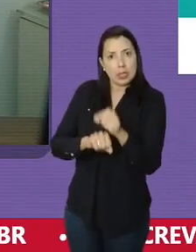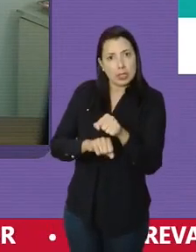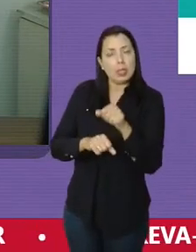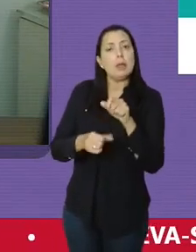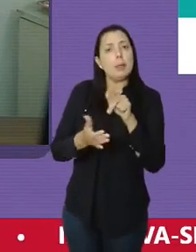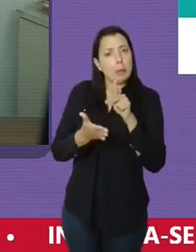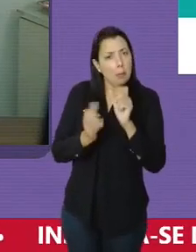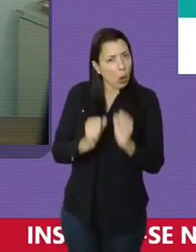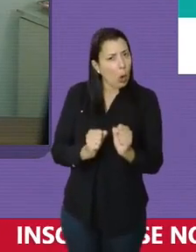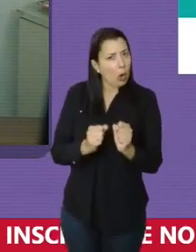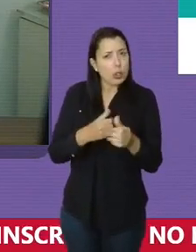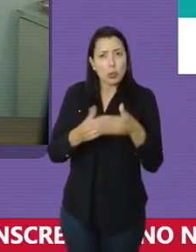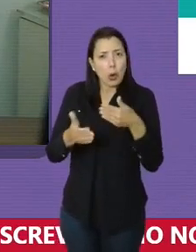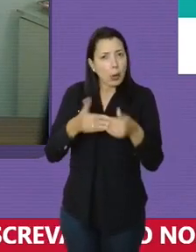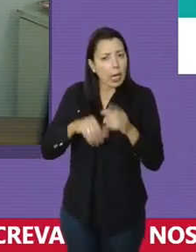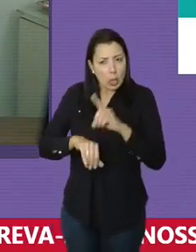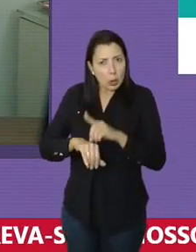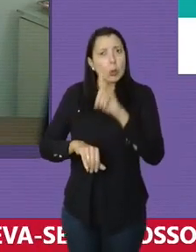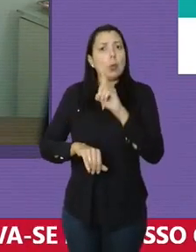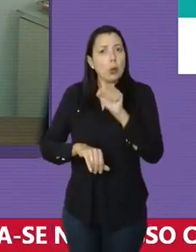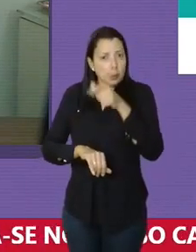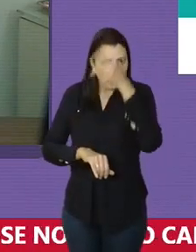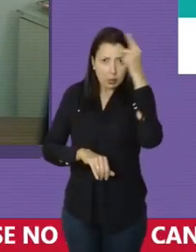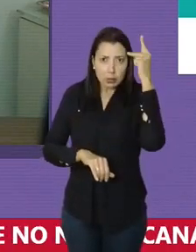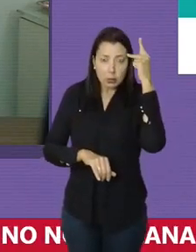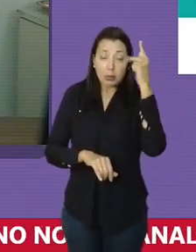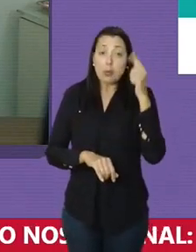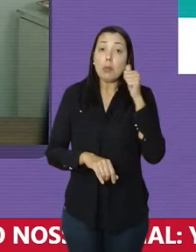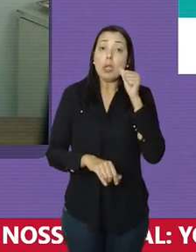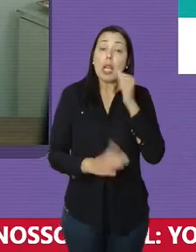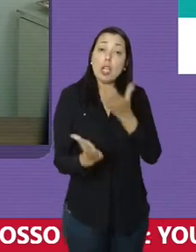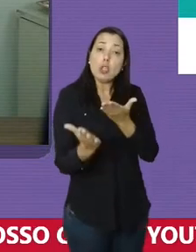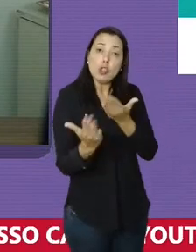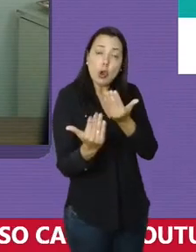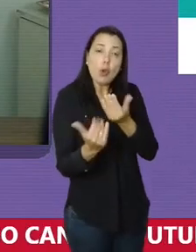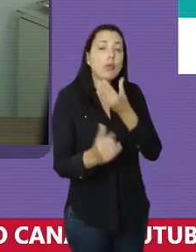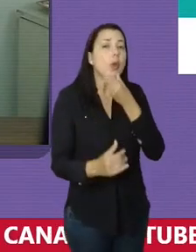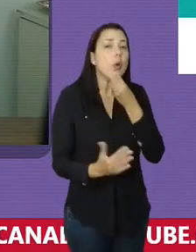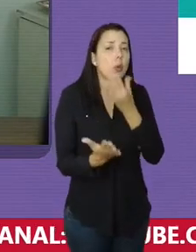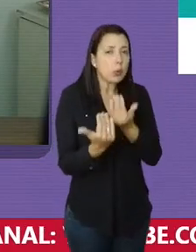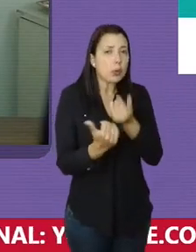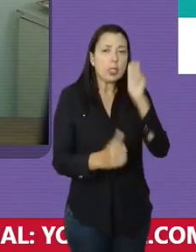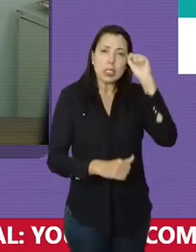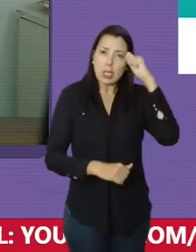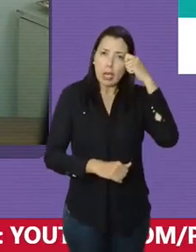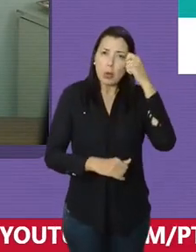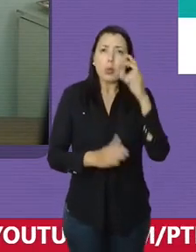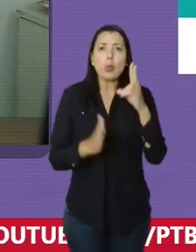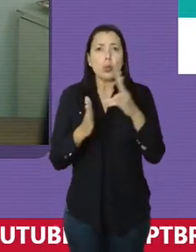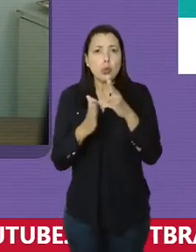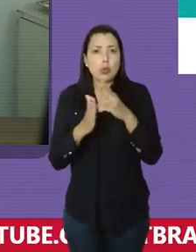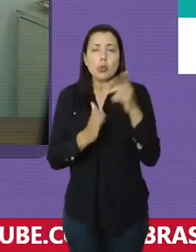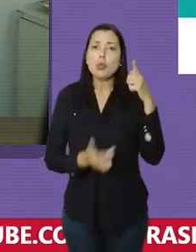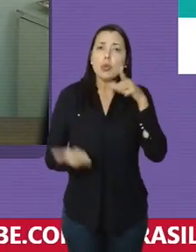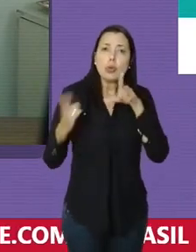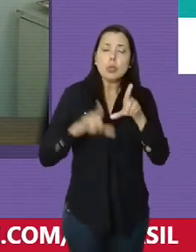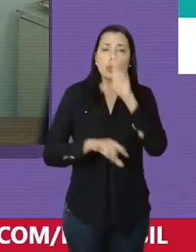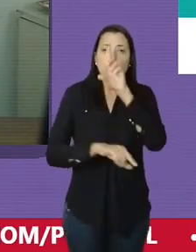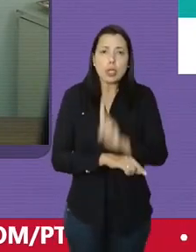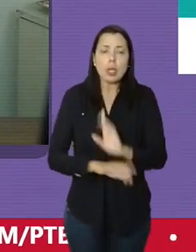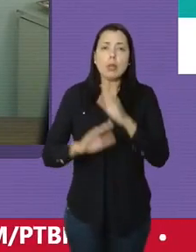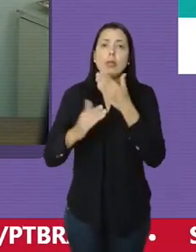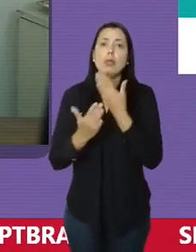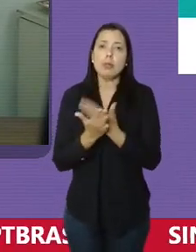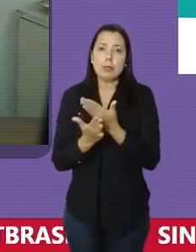ser doutor. Pela jovem e pelo jovem negro e indígena que conquistou o direito